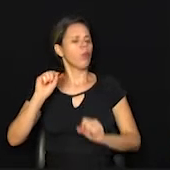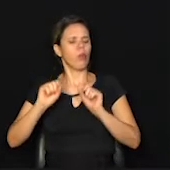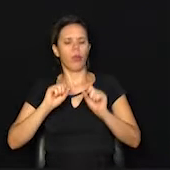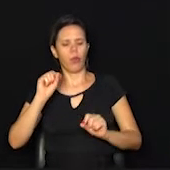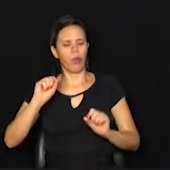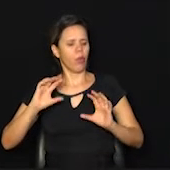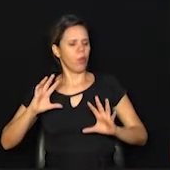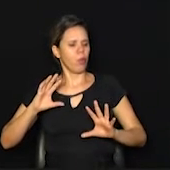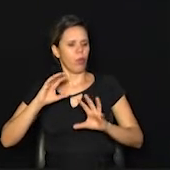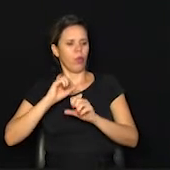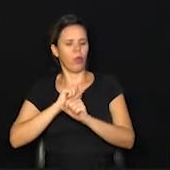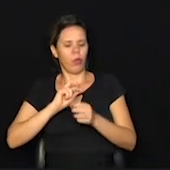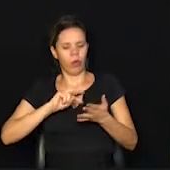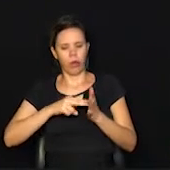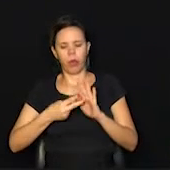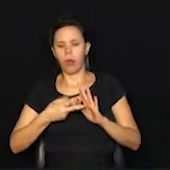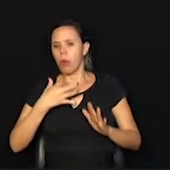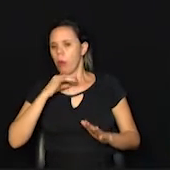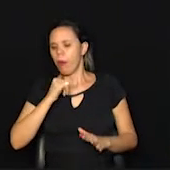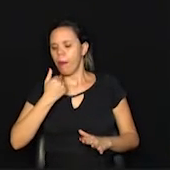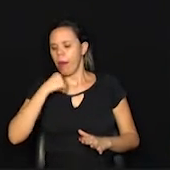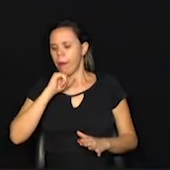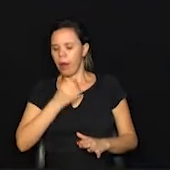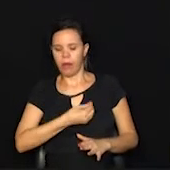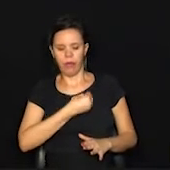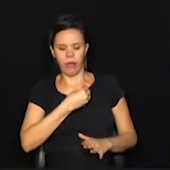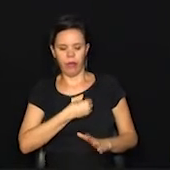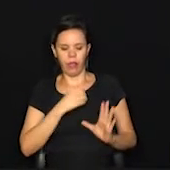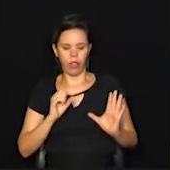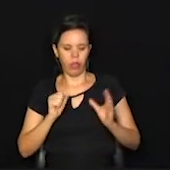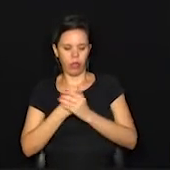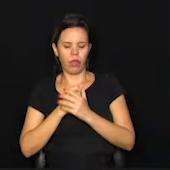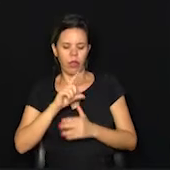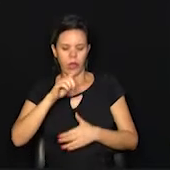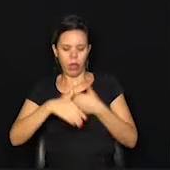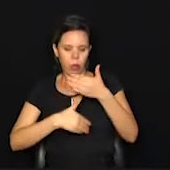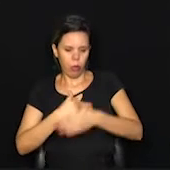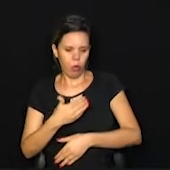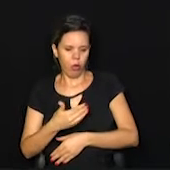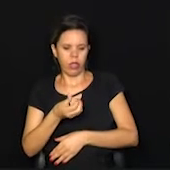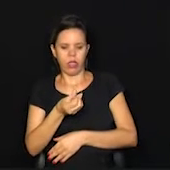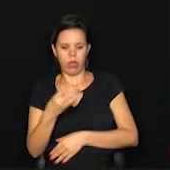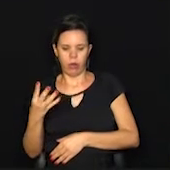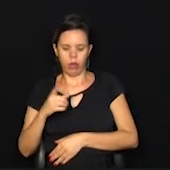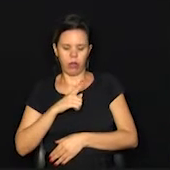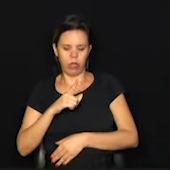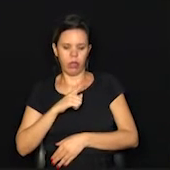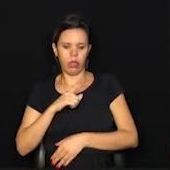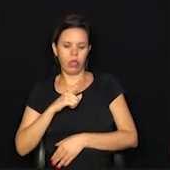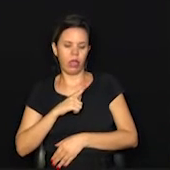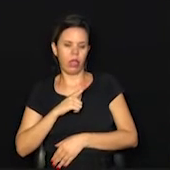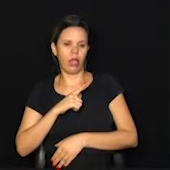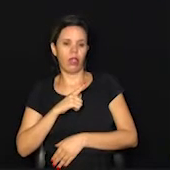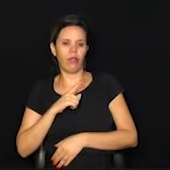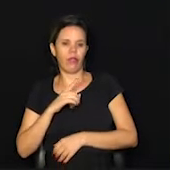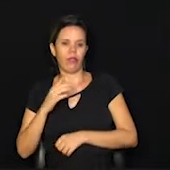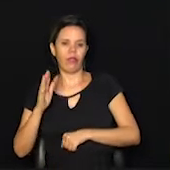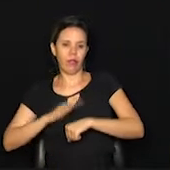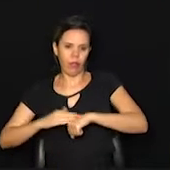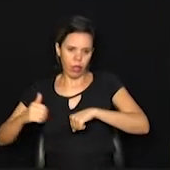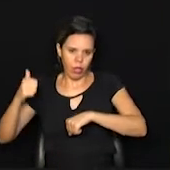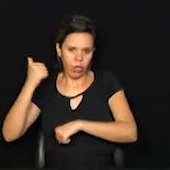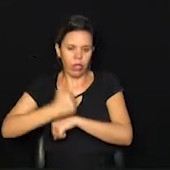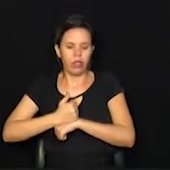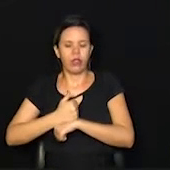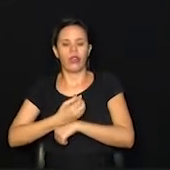porque meu pai e minha mãe pediu na clandestinidade depois do golpe de 64 eles tiveram que ir para